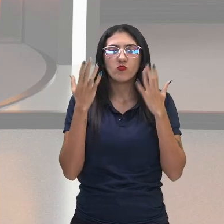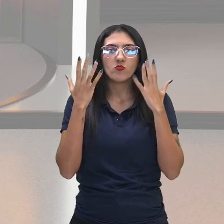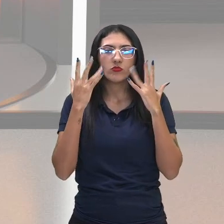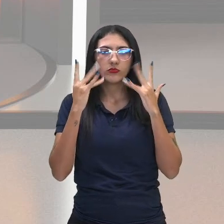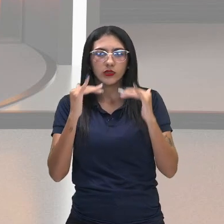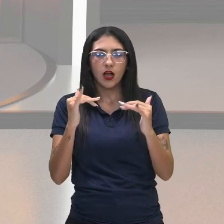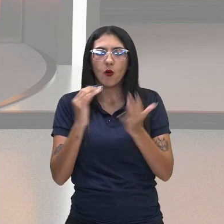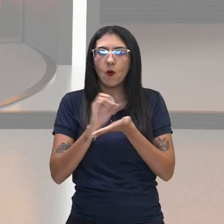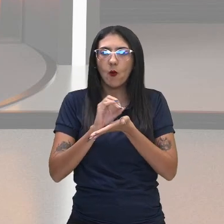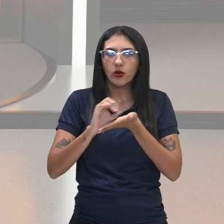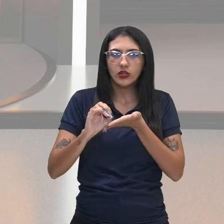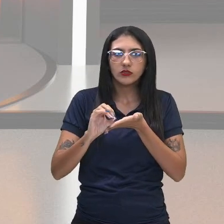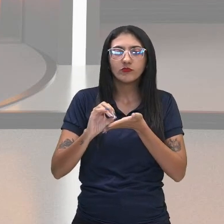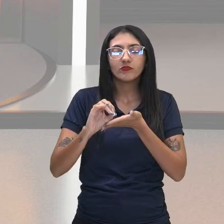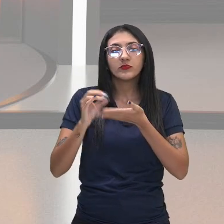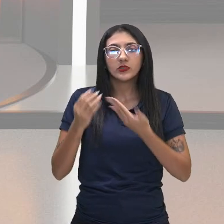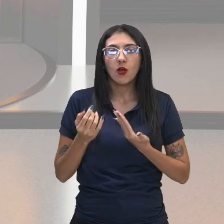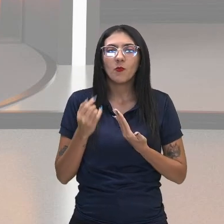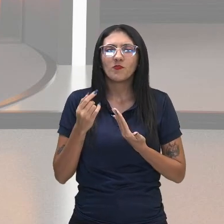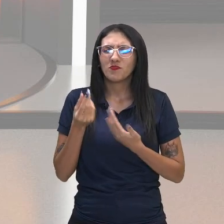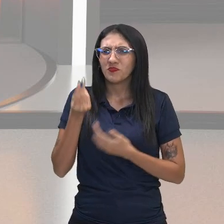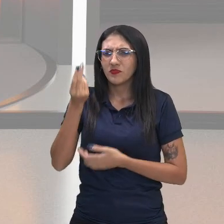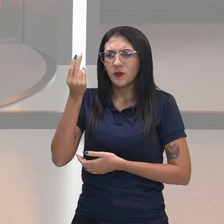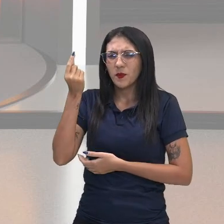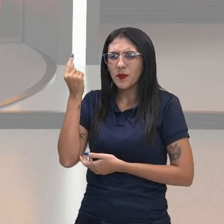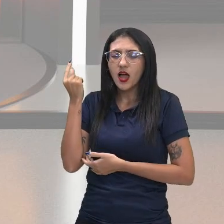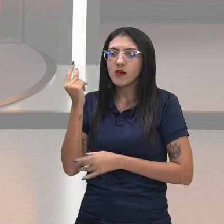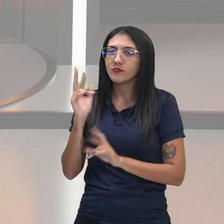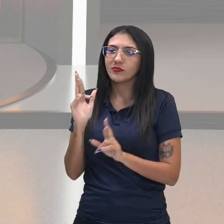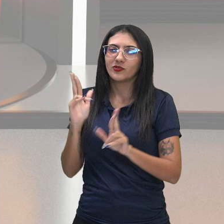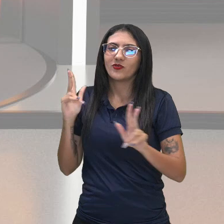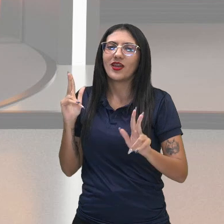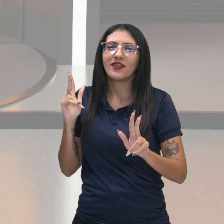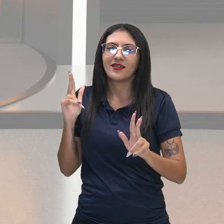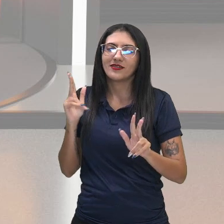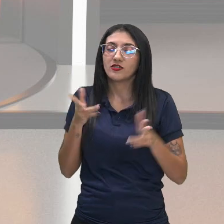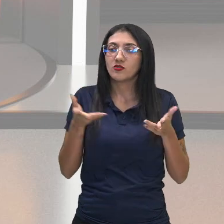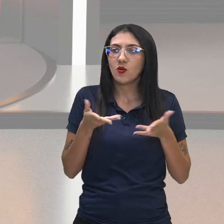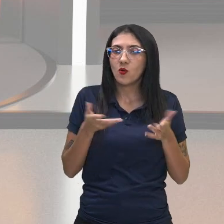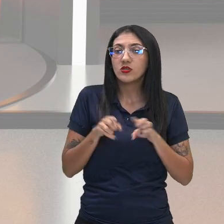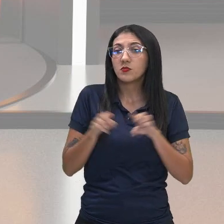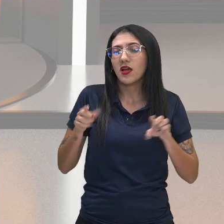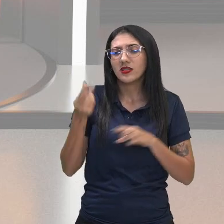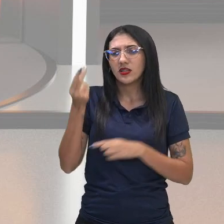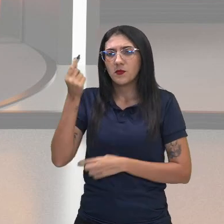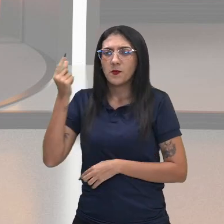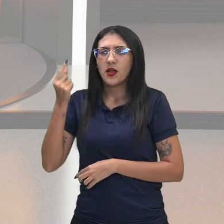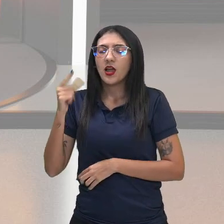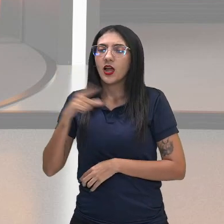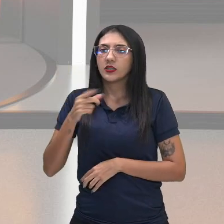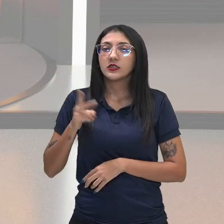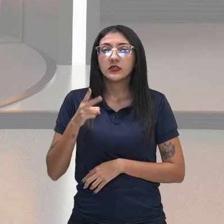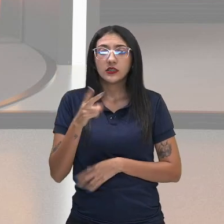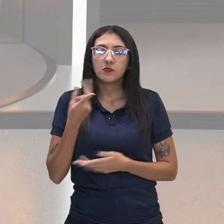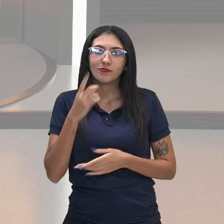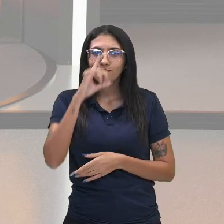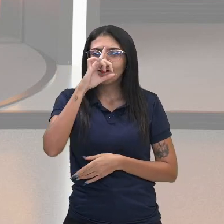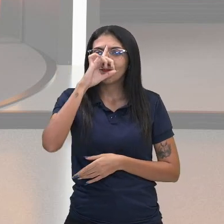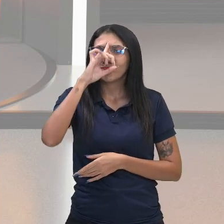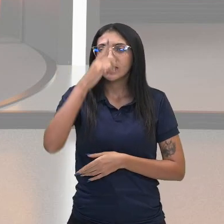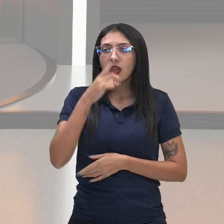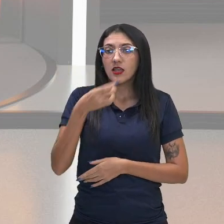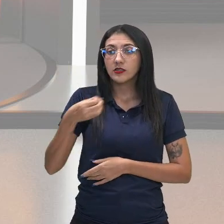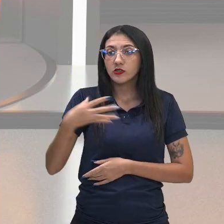mesma forma, naquele momento, claro, não era a mesma tecnologia de hoje, mas o ser humano continuava produzindo novidades e, ou